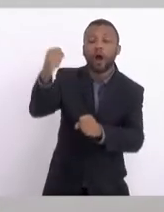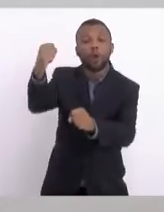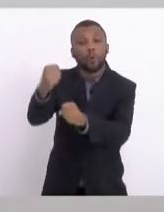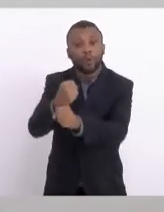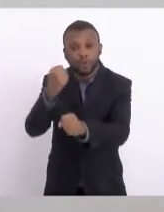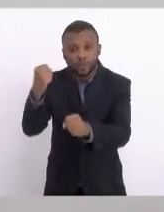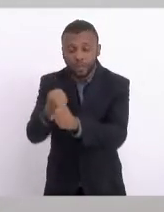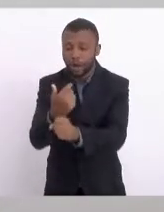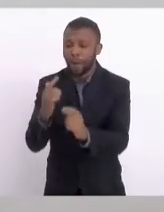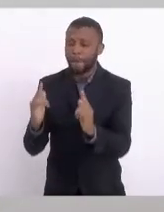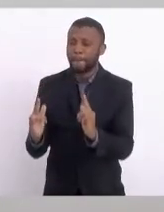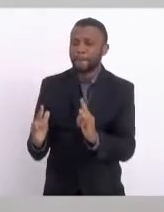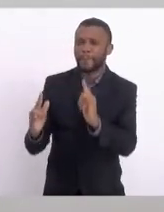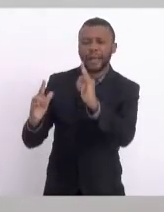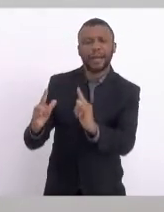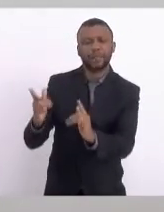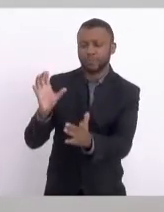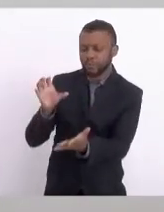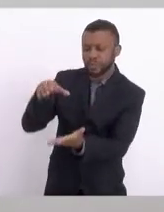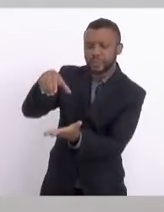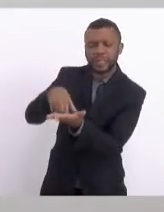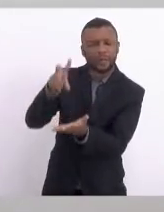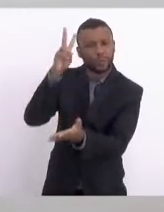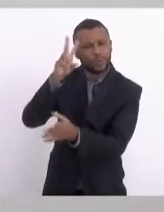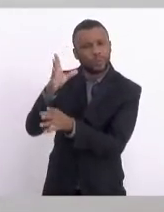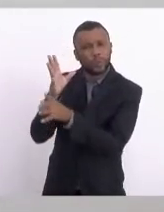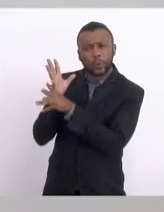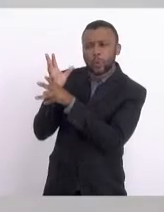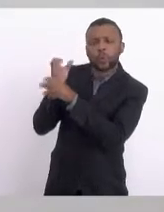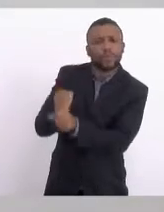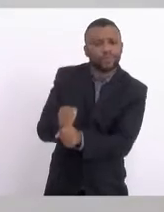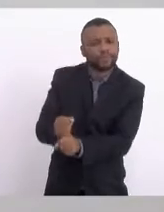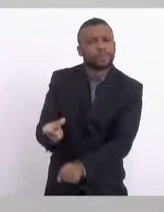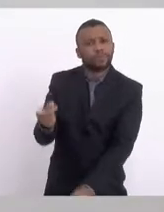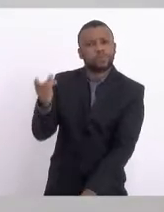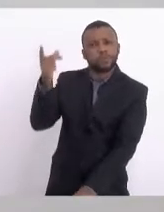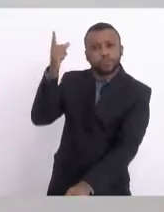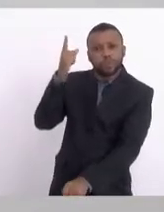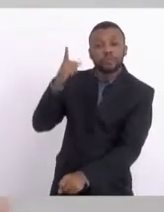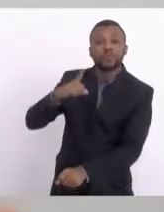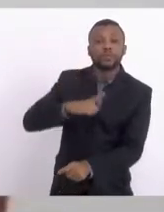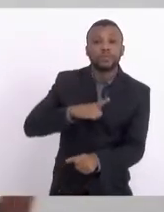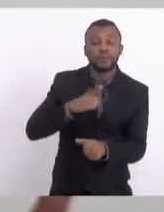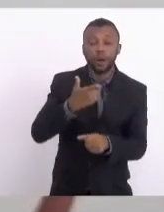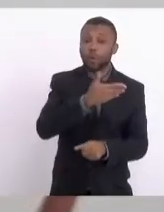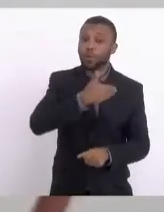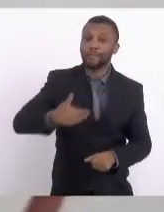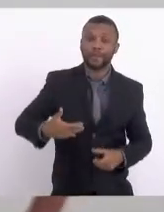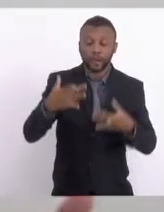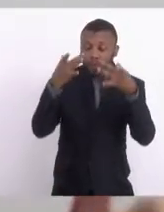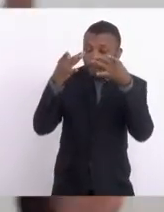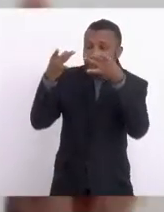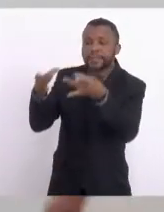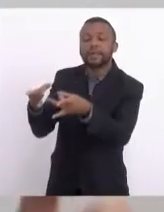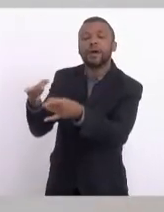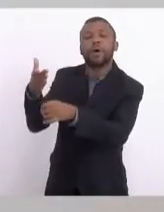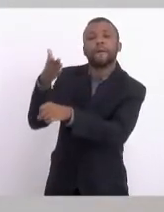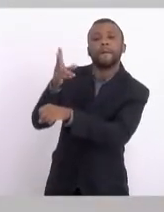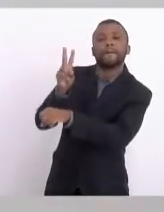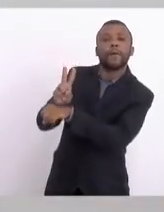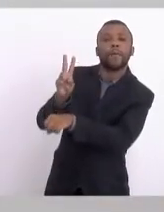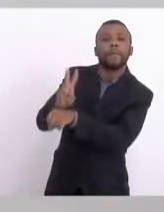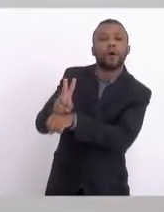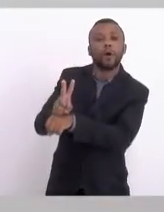edificações, sítios históricos ou objetos recebiam a atenção do Estado por seu